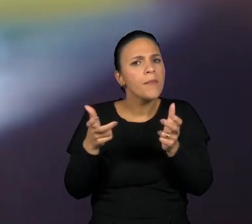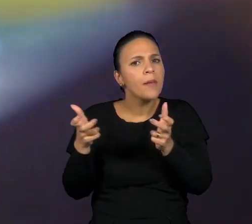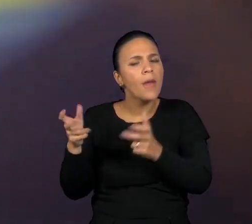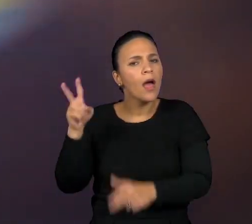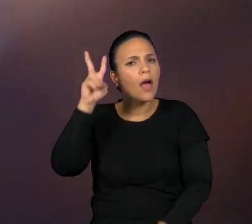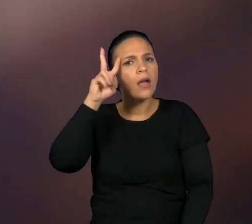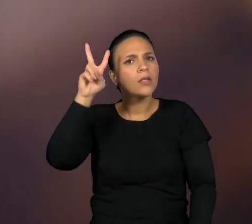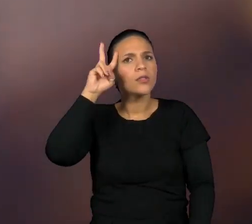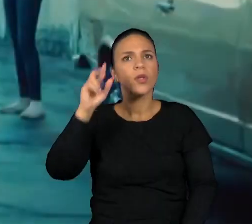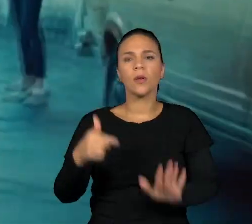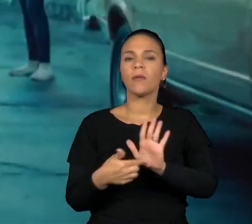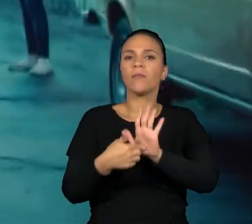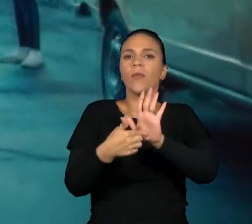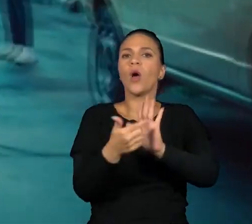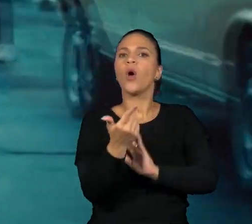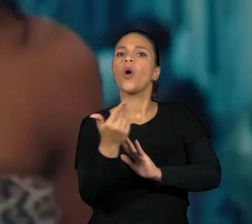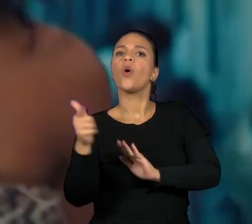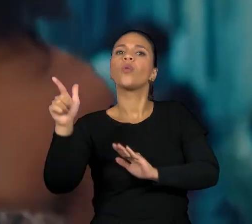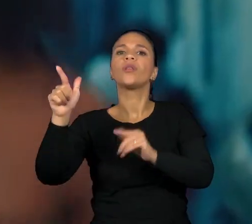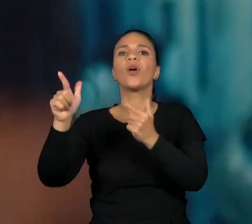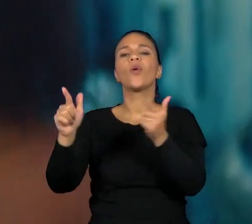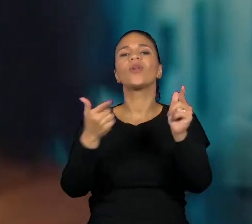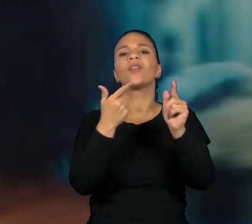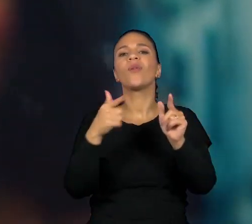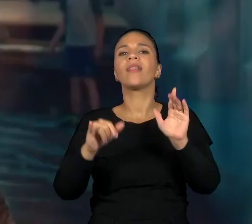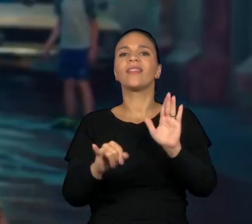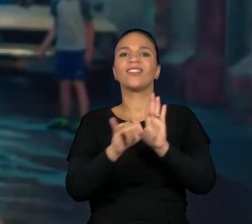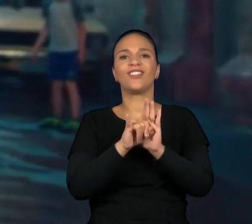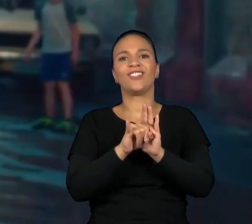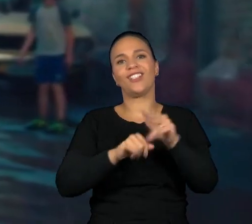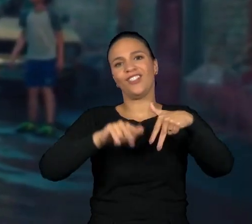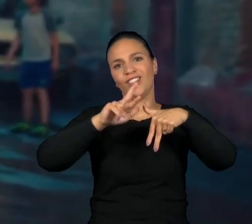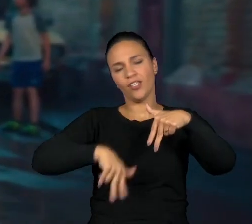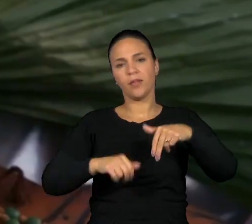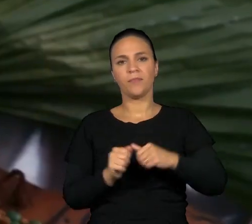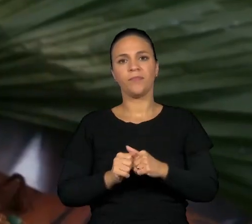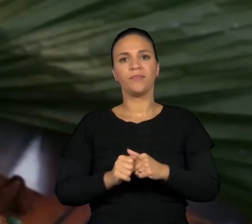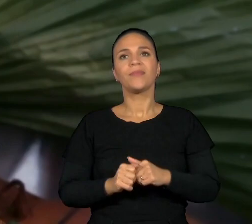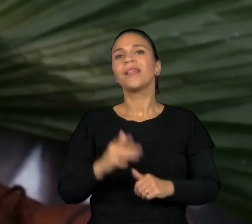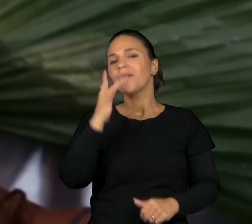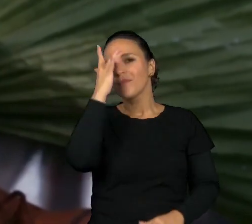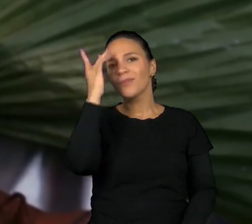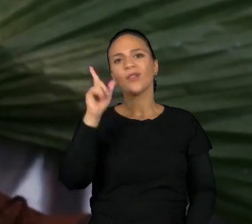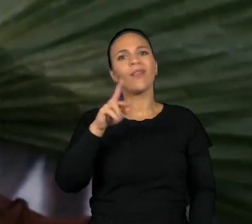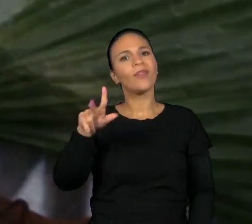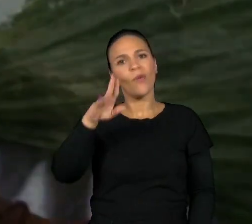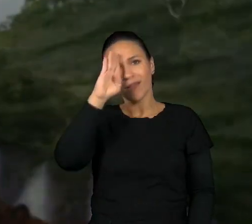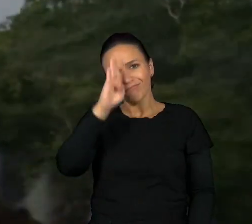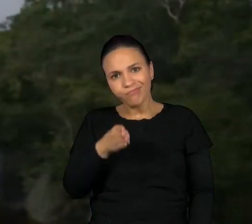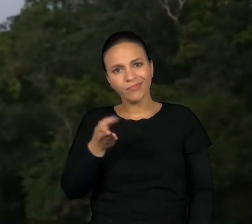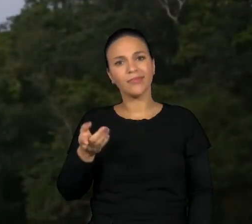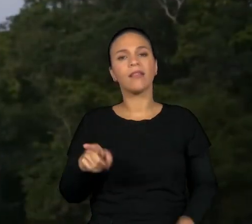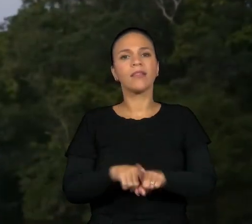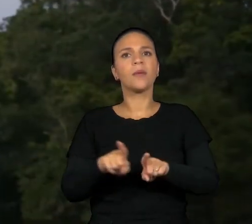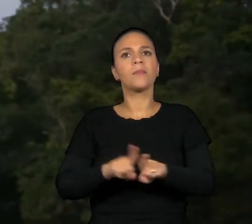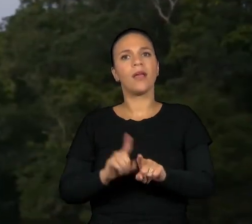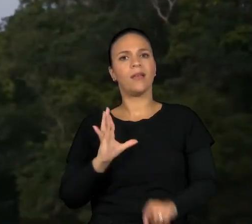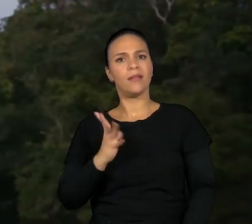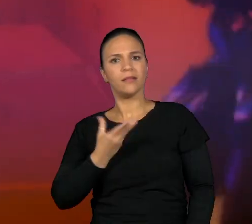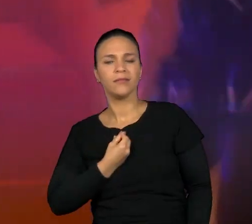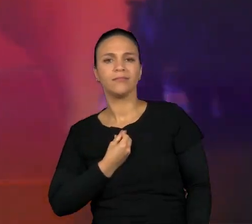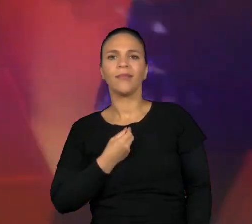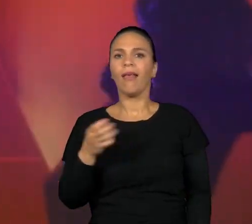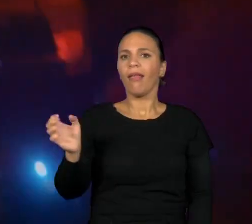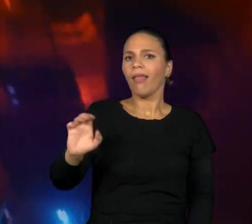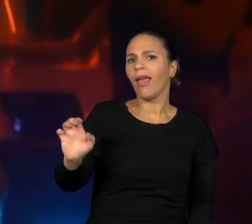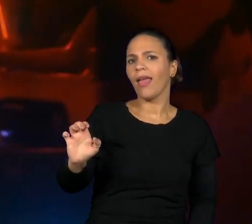abordam outras identidades de gênero. Personagens não binários, personagens trans, personagens